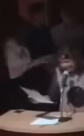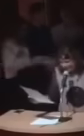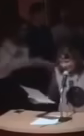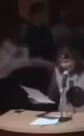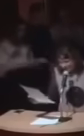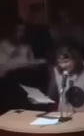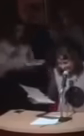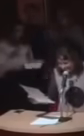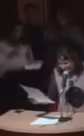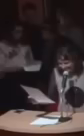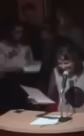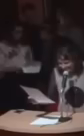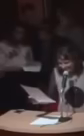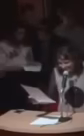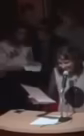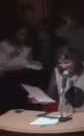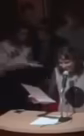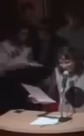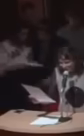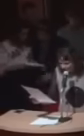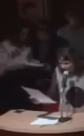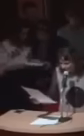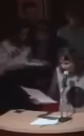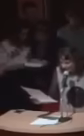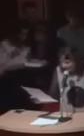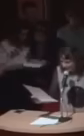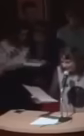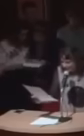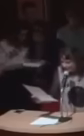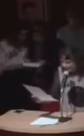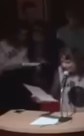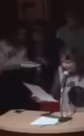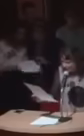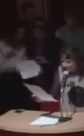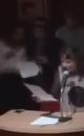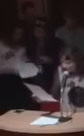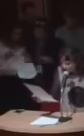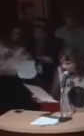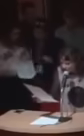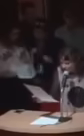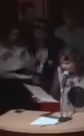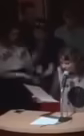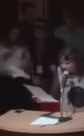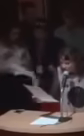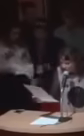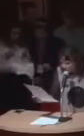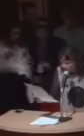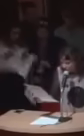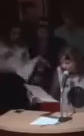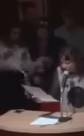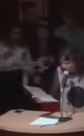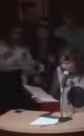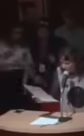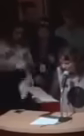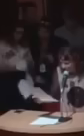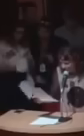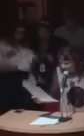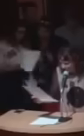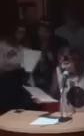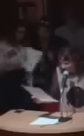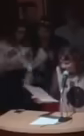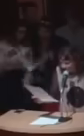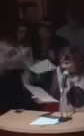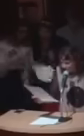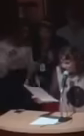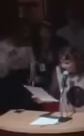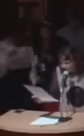Da Simone Santana, da Tatiana Roque, da Tatiane Araújo, da Direção Executiva do PSOL Rio de